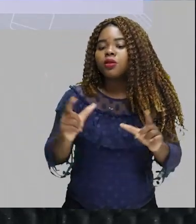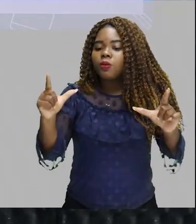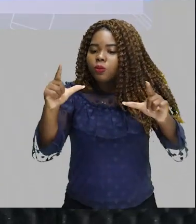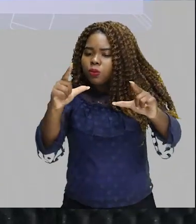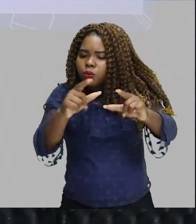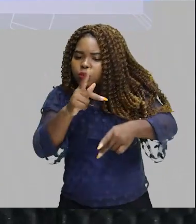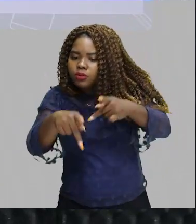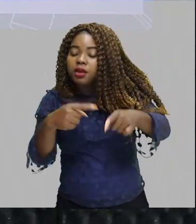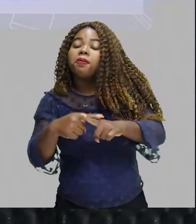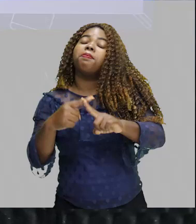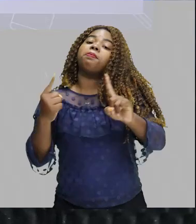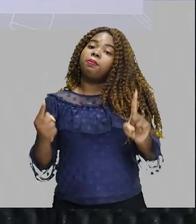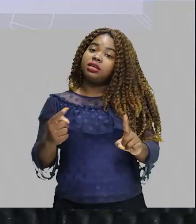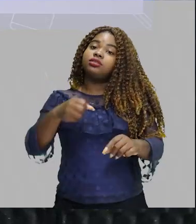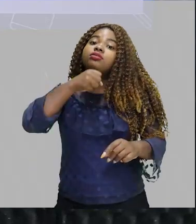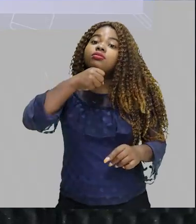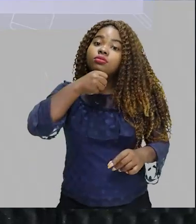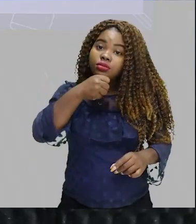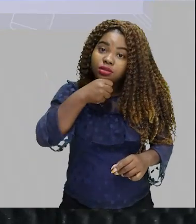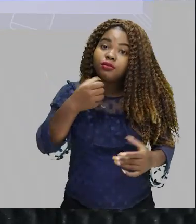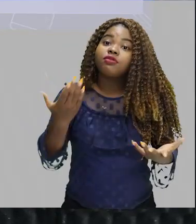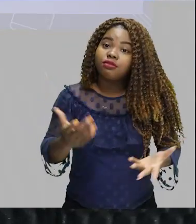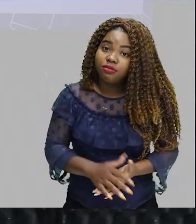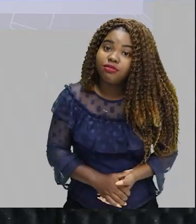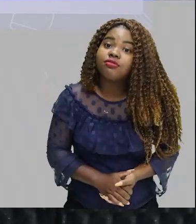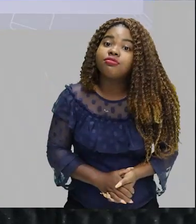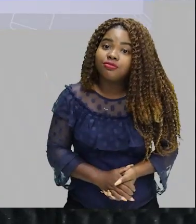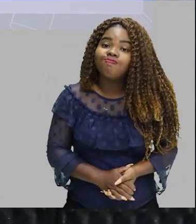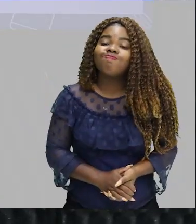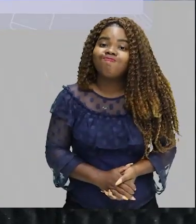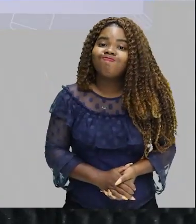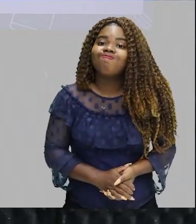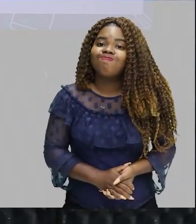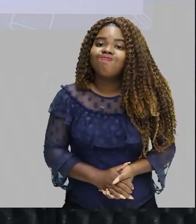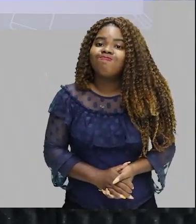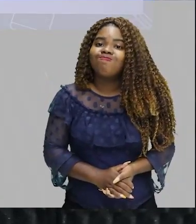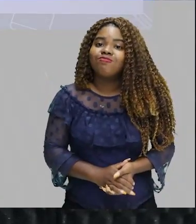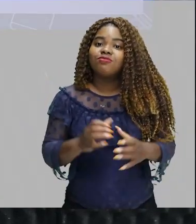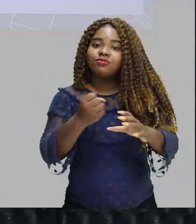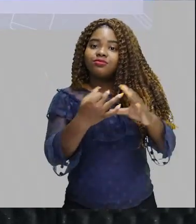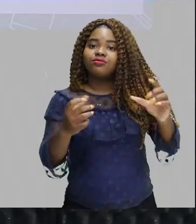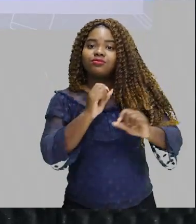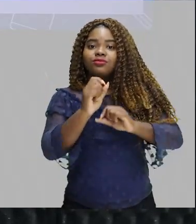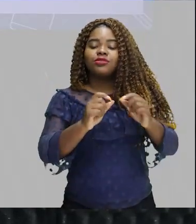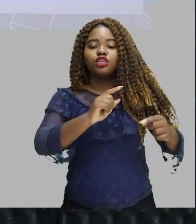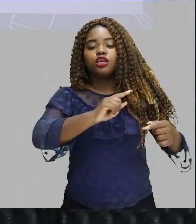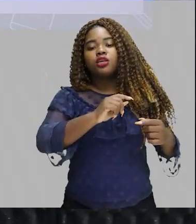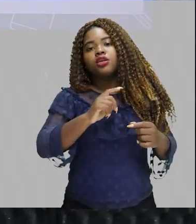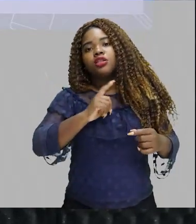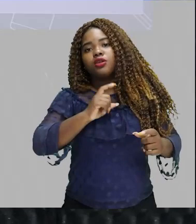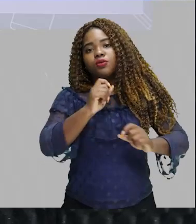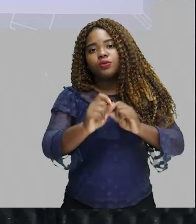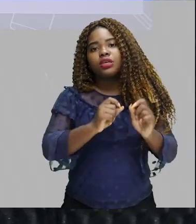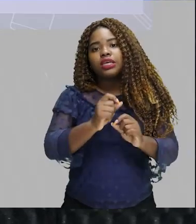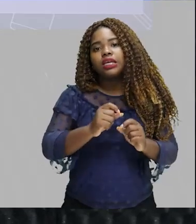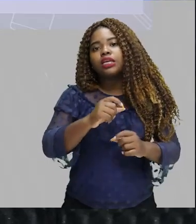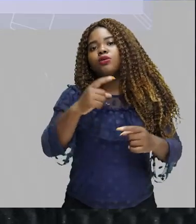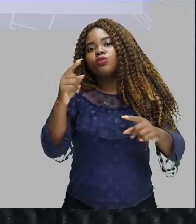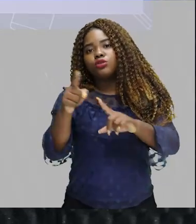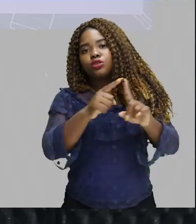um envelhecimento da mesma. E isso vai impactar diretamente, né, na geração de recursos para o país.